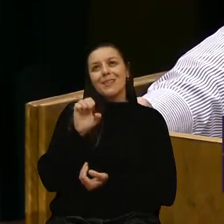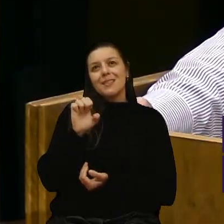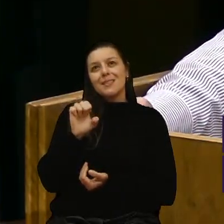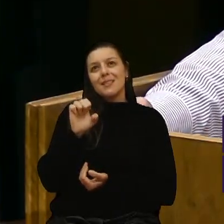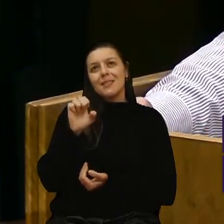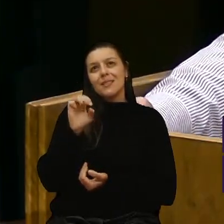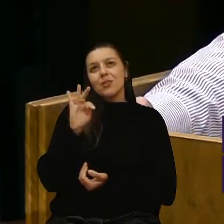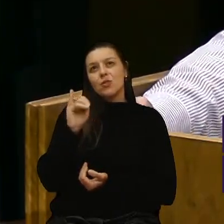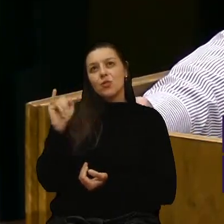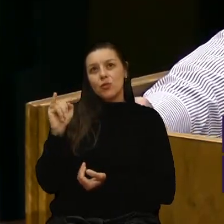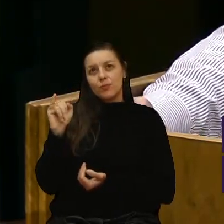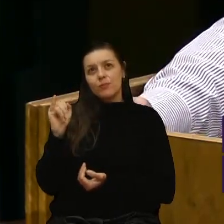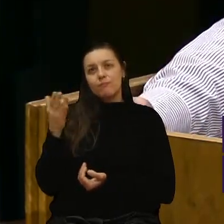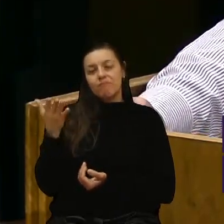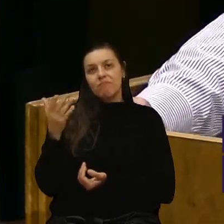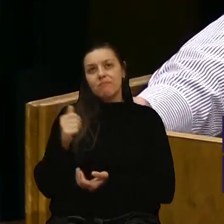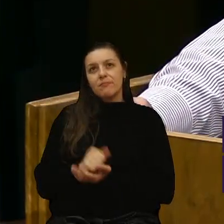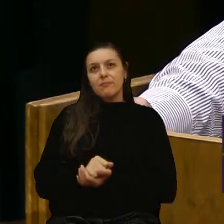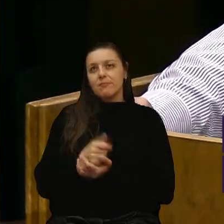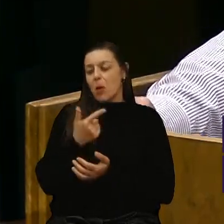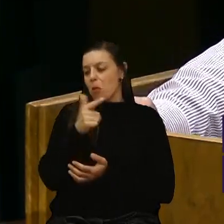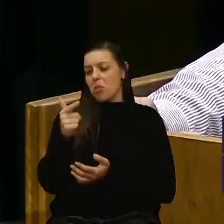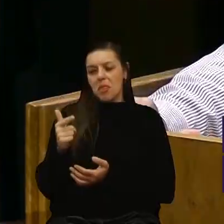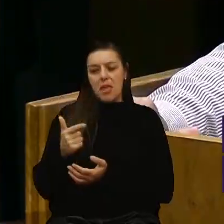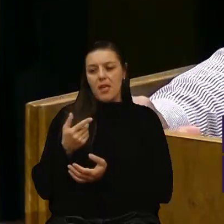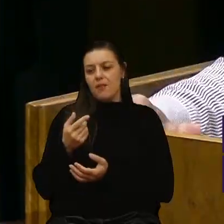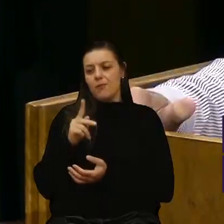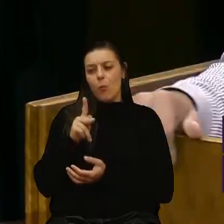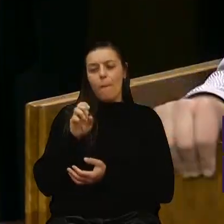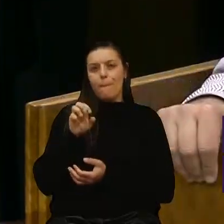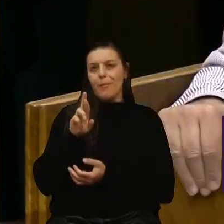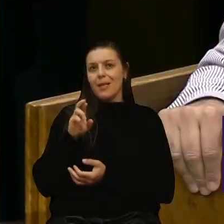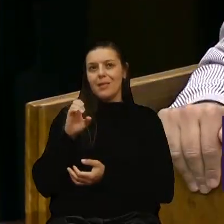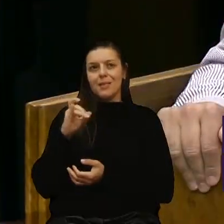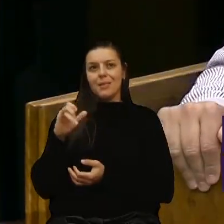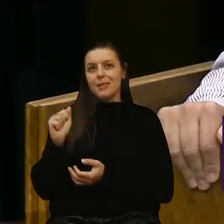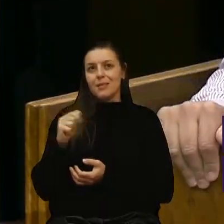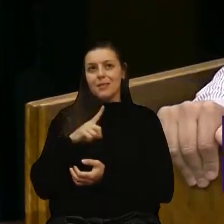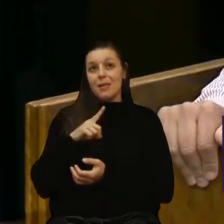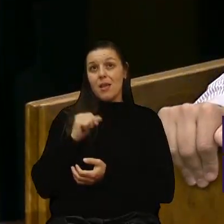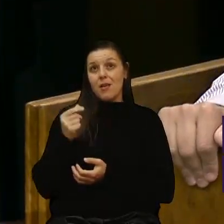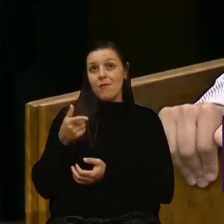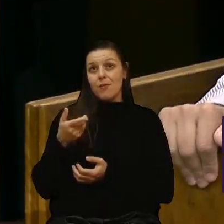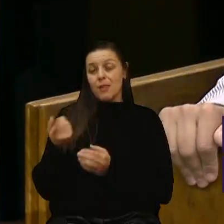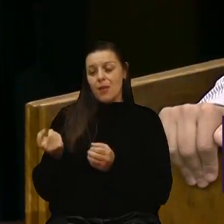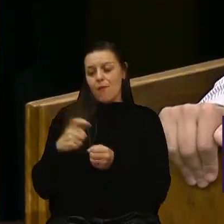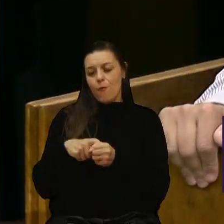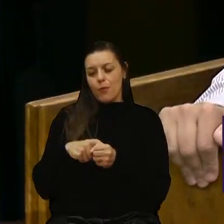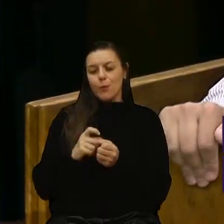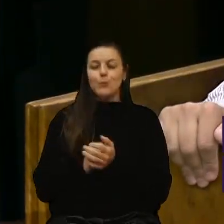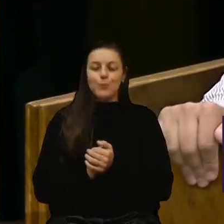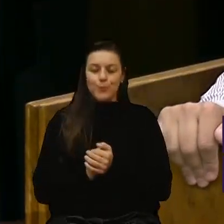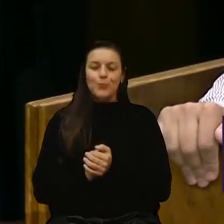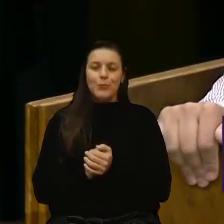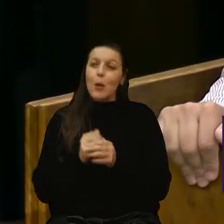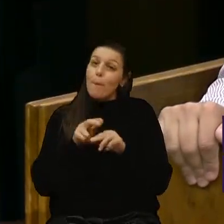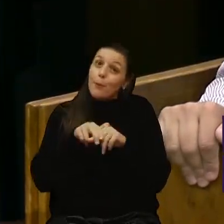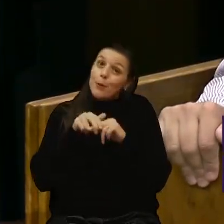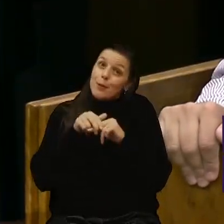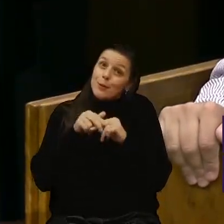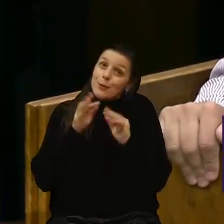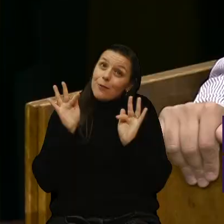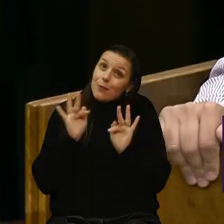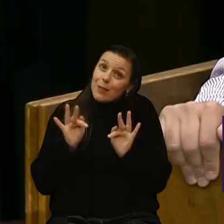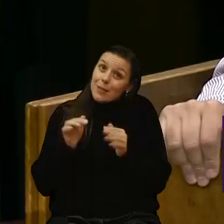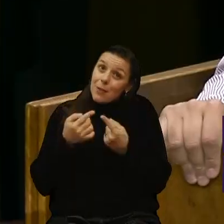Percy Vargas de Abreu e Lima não teve essa graça de ter o seu mandato devolvido. E por isso que é feliz